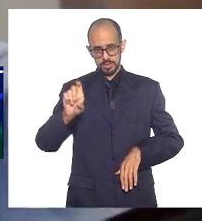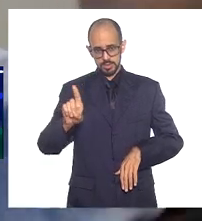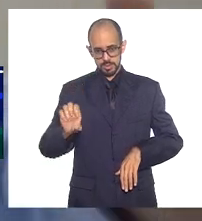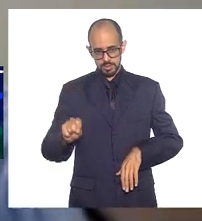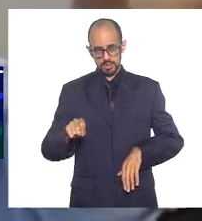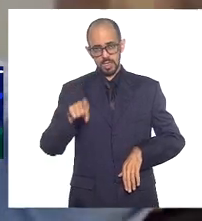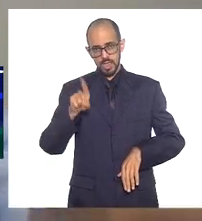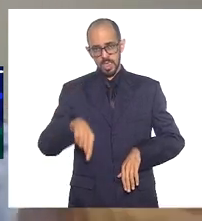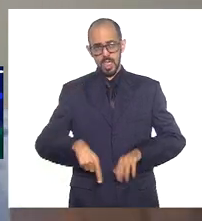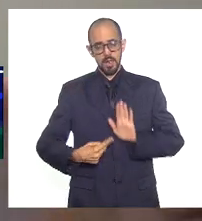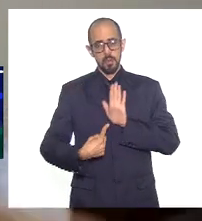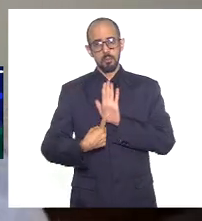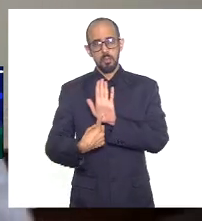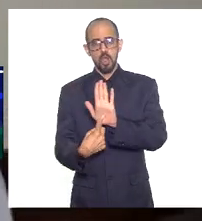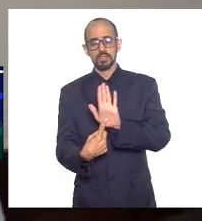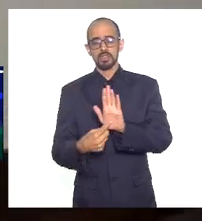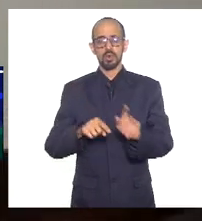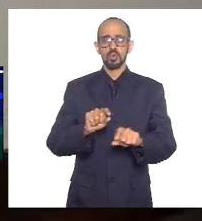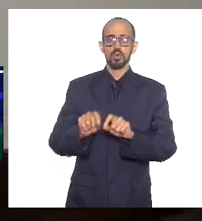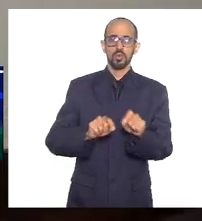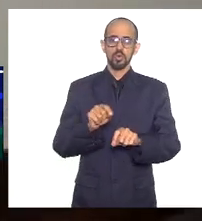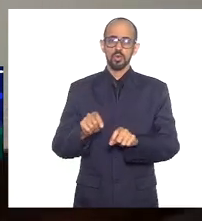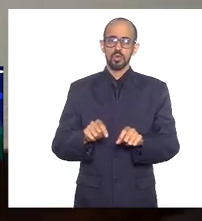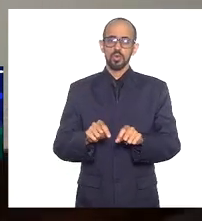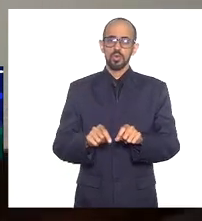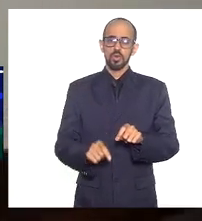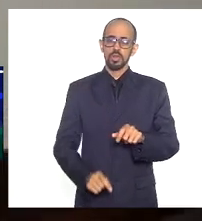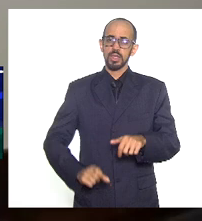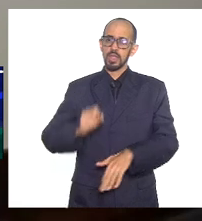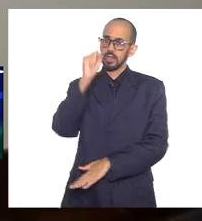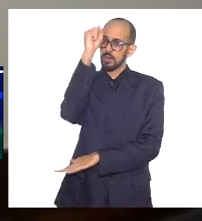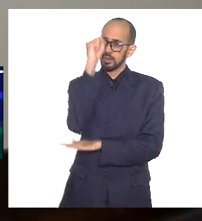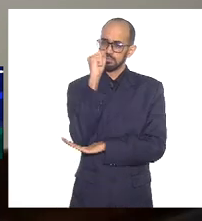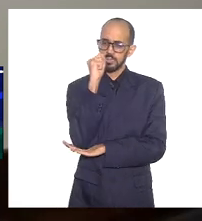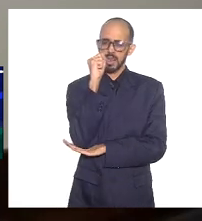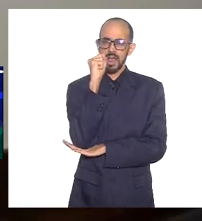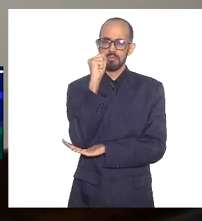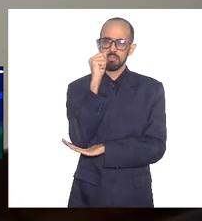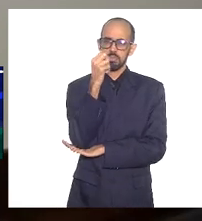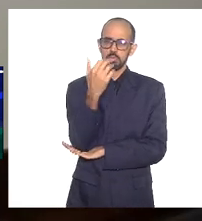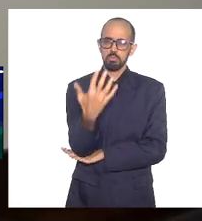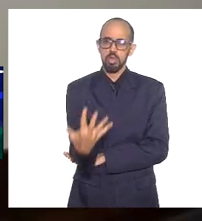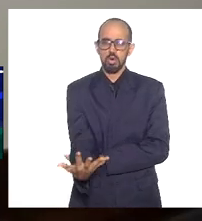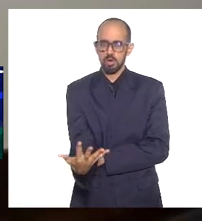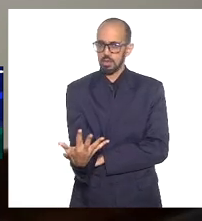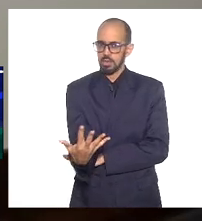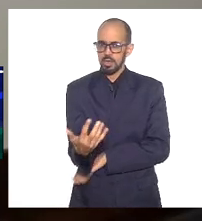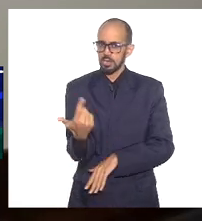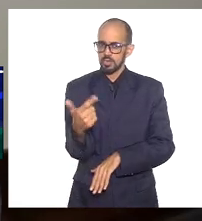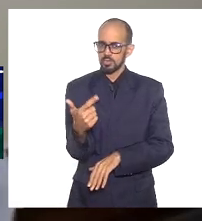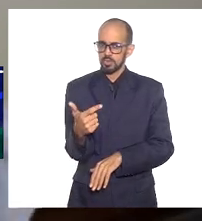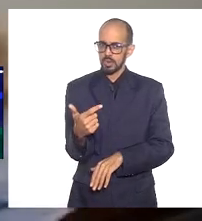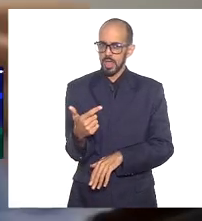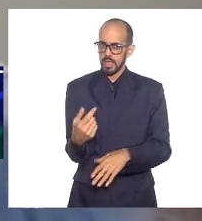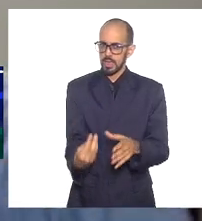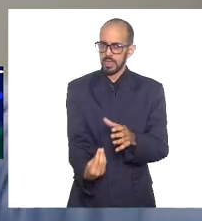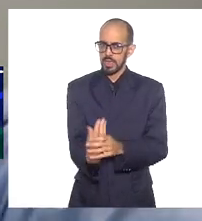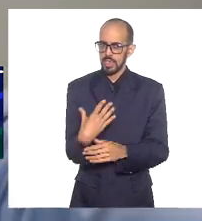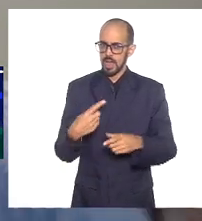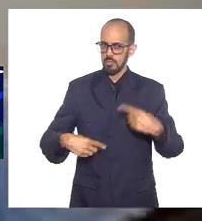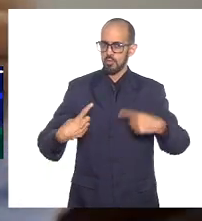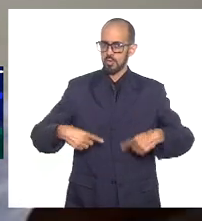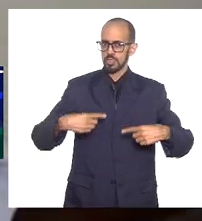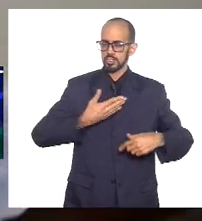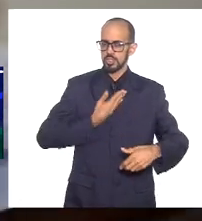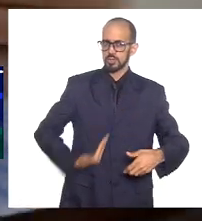desmonte do Estado brasileiro que não é Estado forte não é Estado que formule e implemente políticas públicas são as políticas